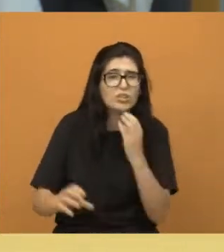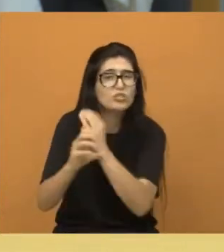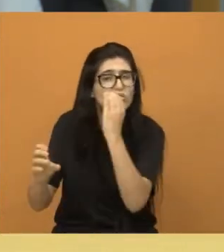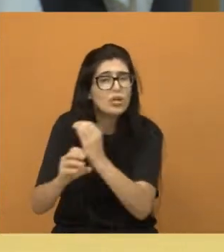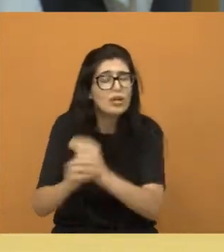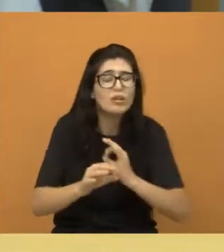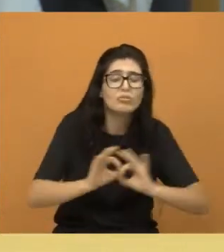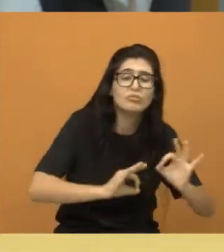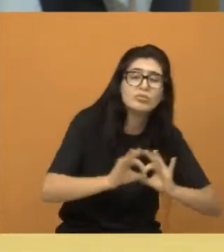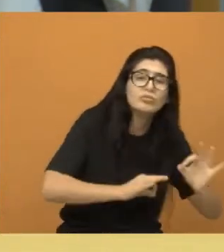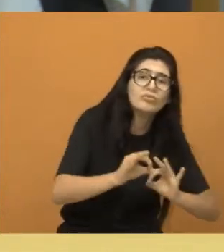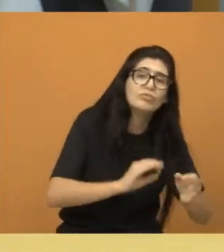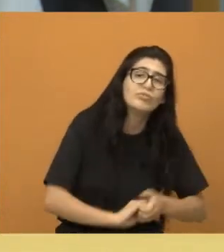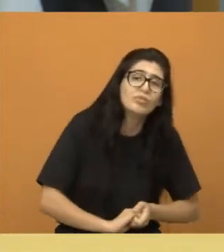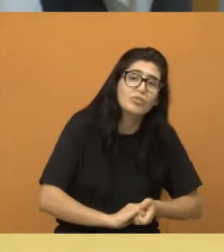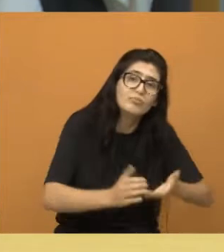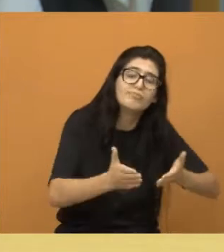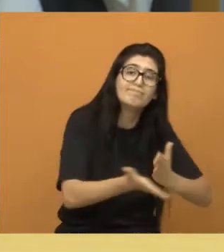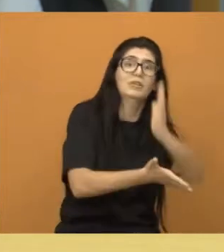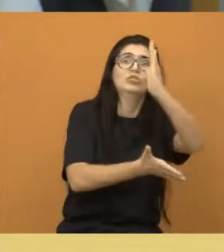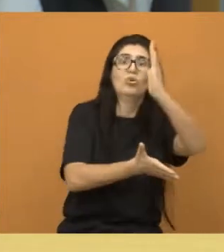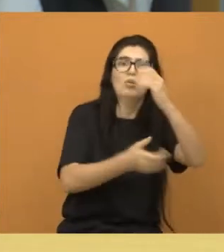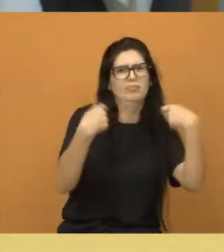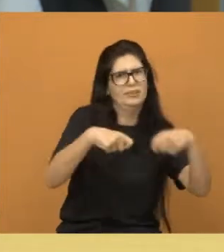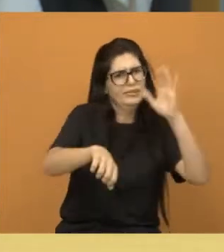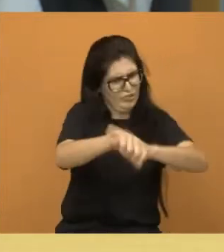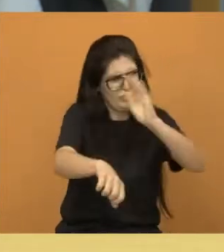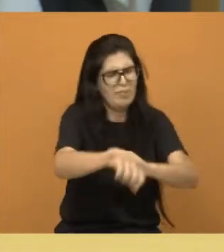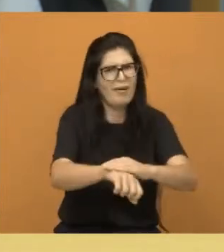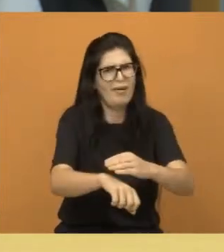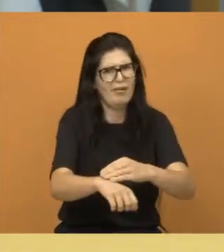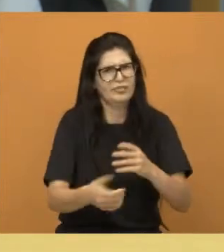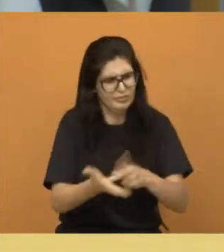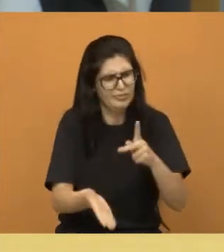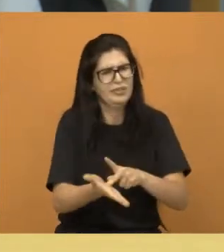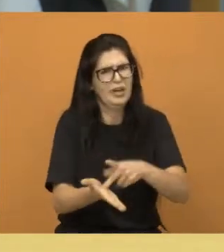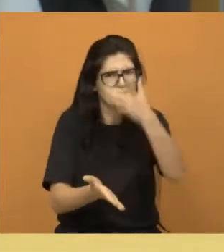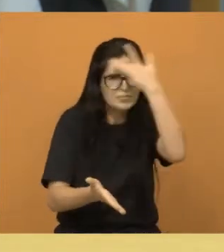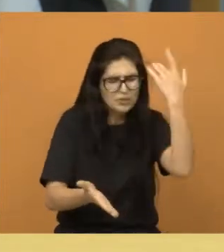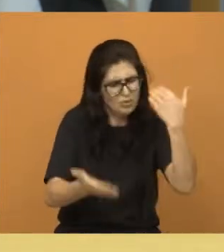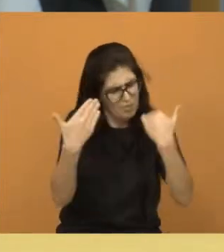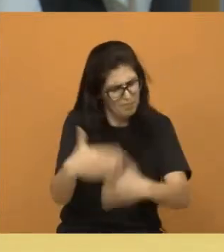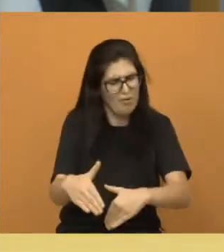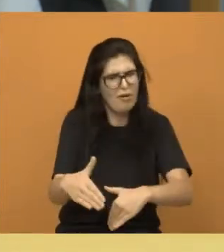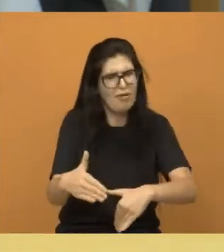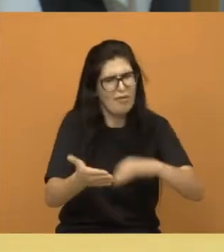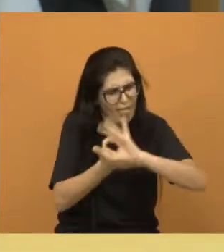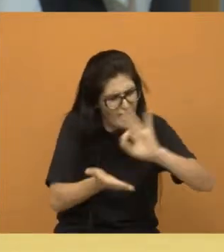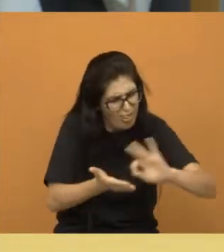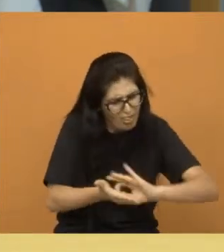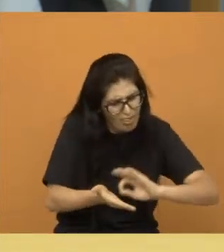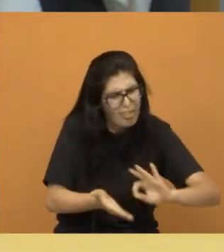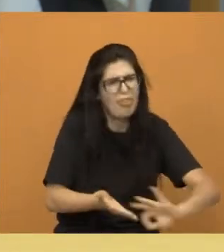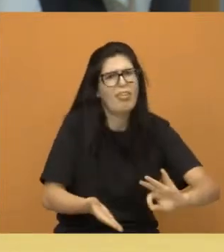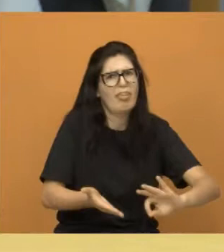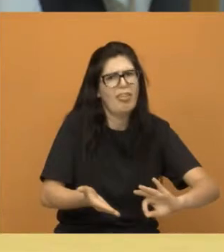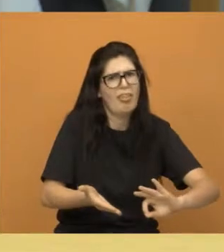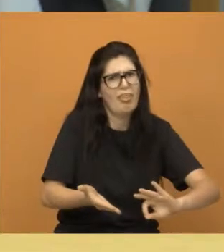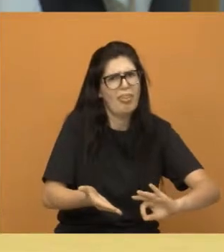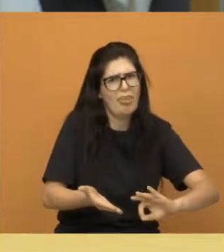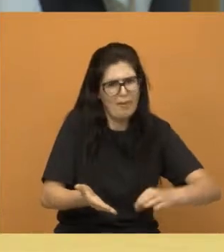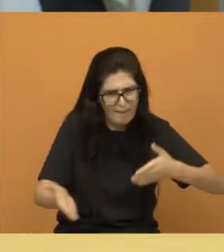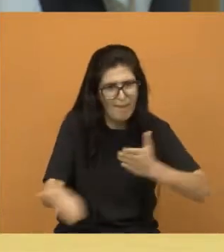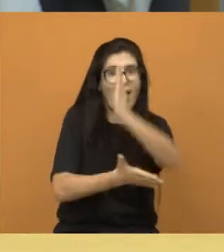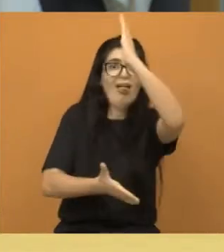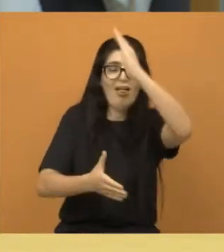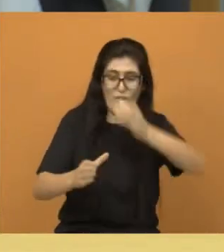atenção nesses cargos criados é a procuradoria e engenharia civil. E aqui, nós estamos vendo, vocês citaram